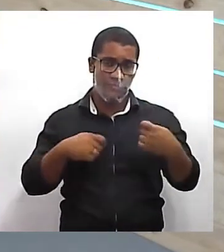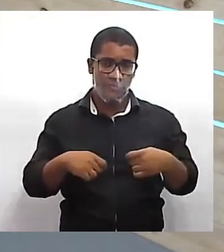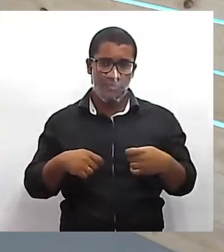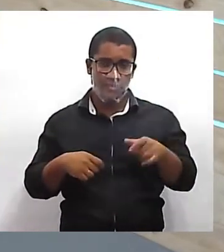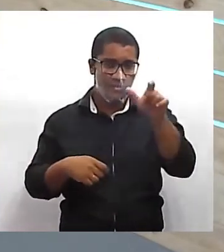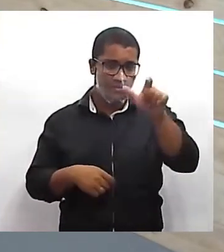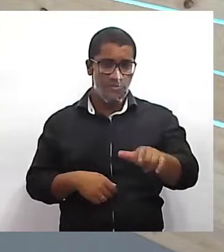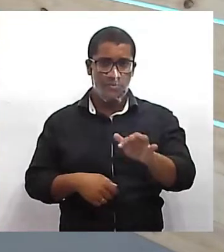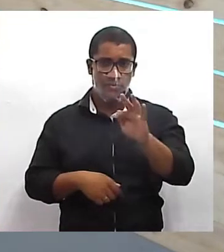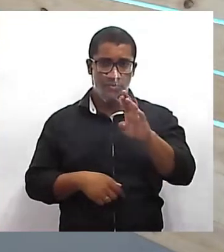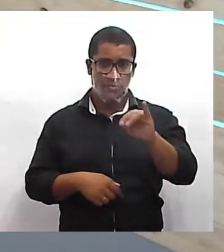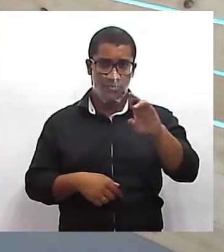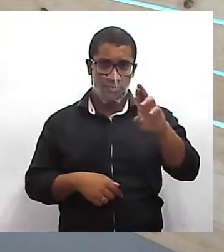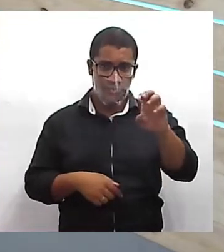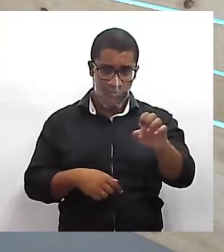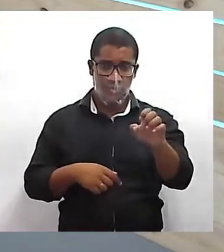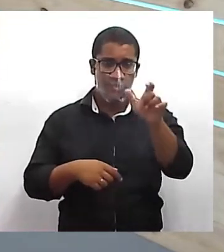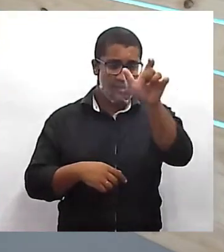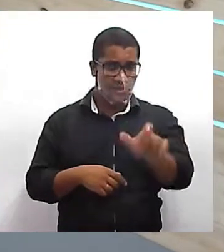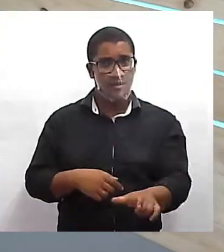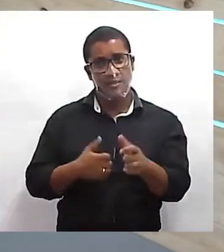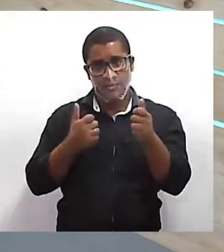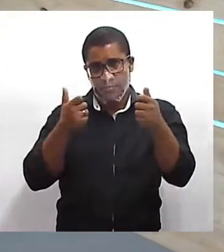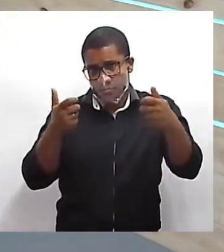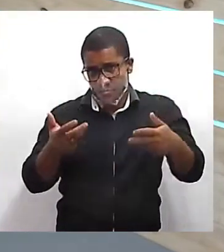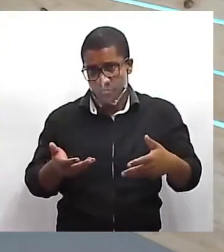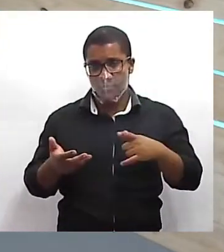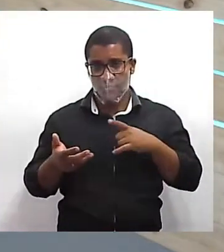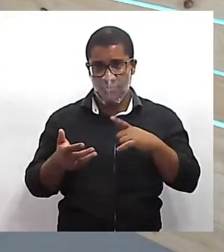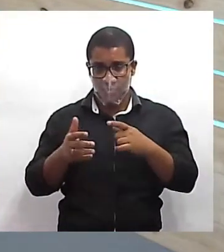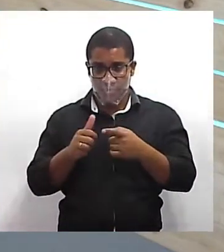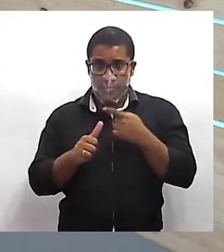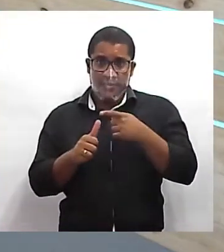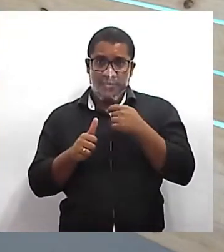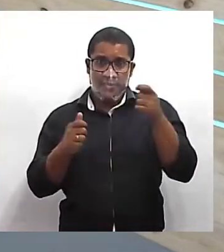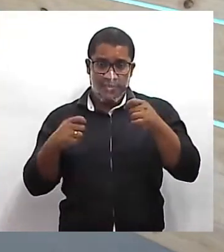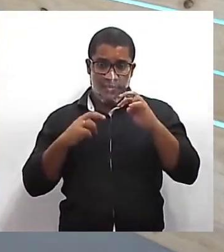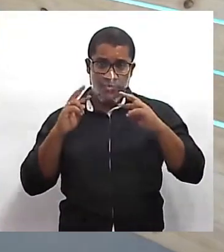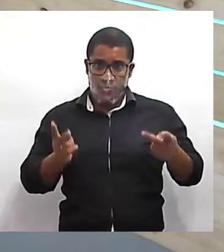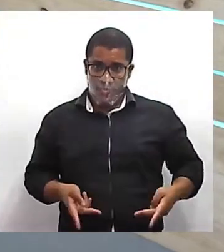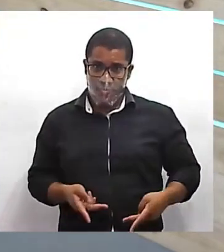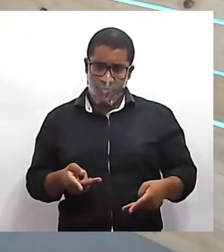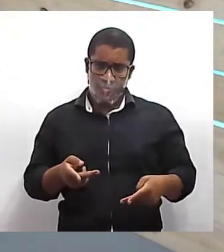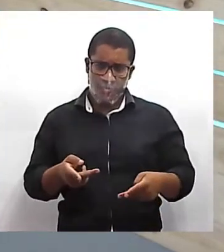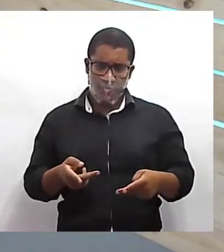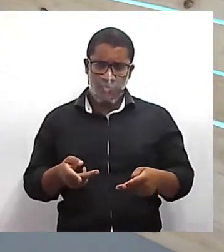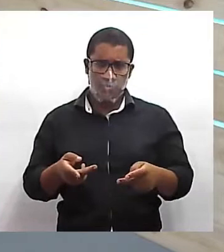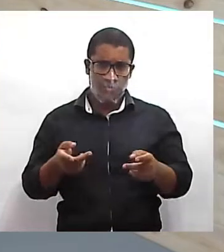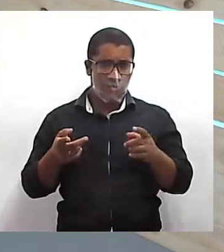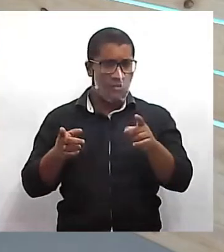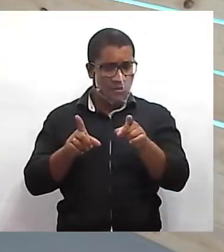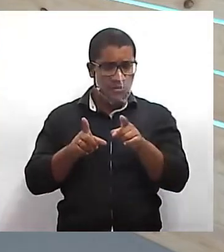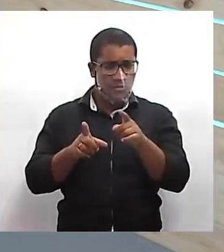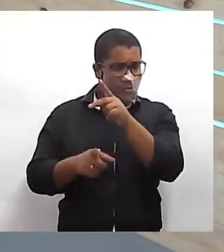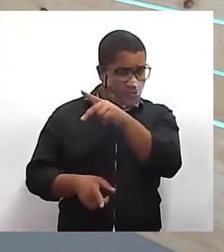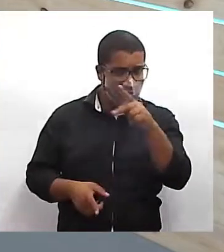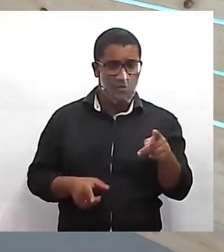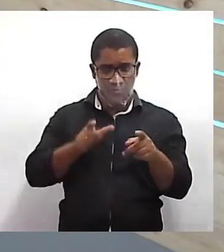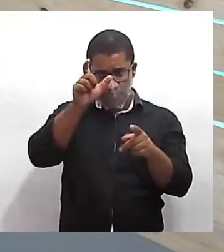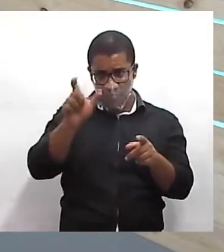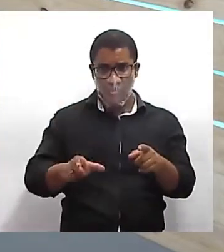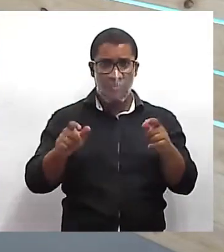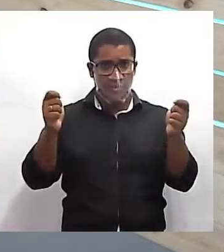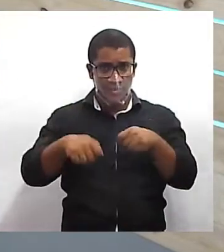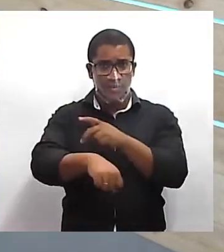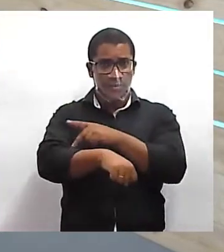Freire nos aponta o seguinte: a primeira condição para que um ser humano, especialmente um professor, possa se comprometer com a ação